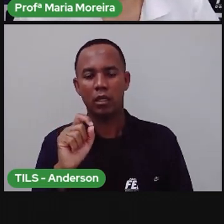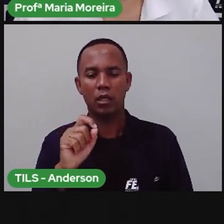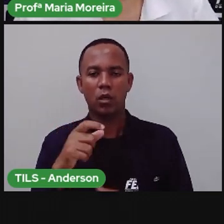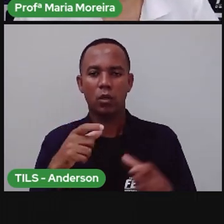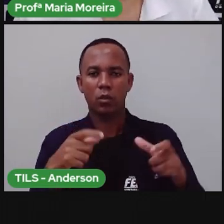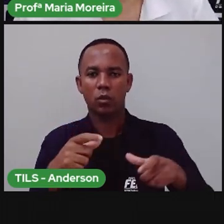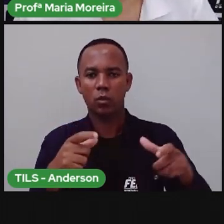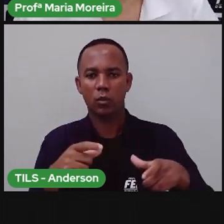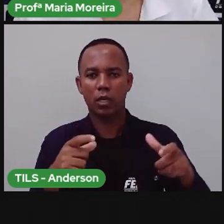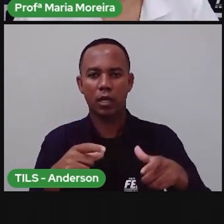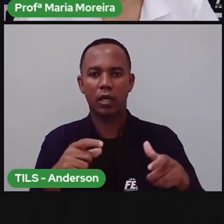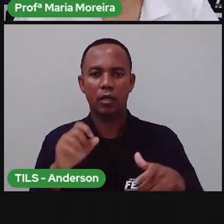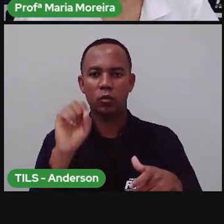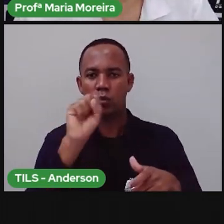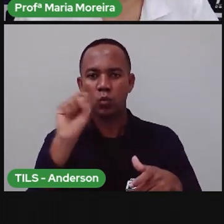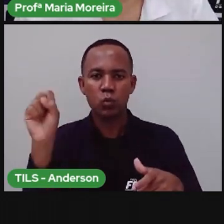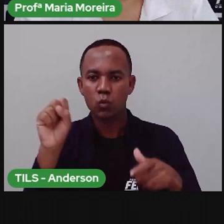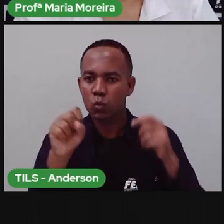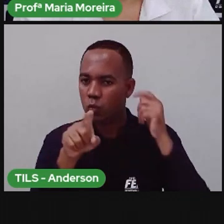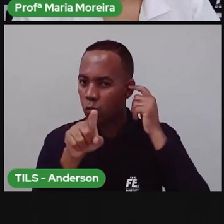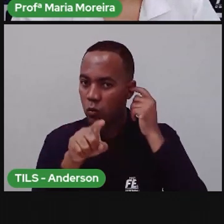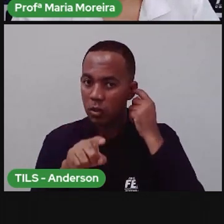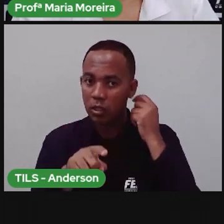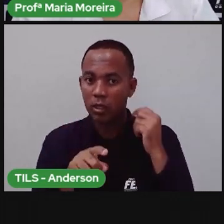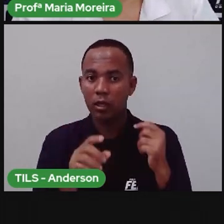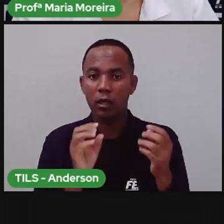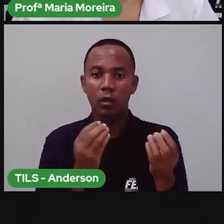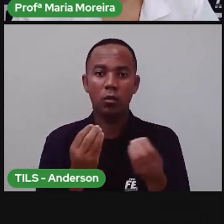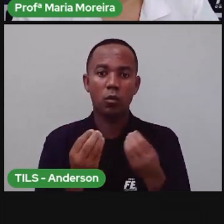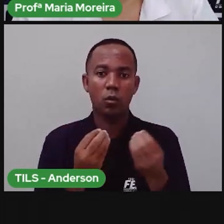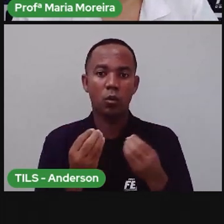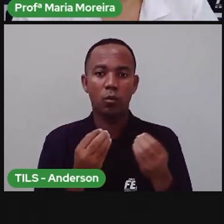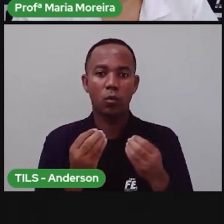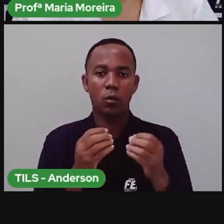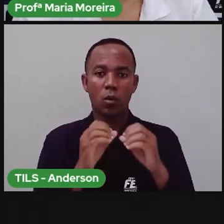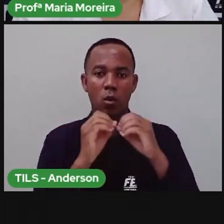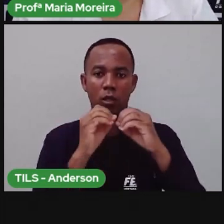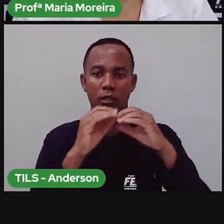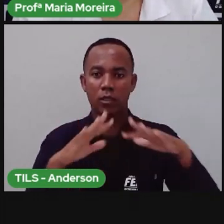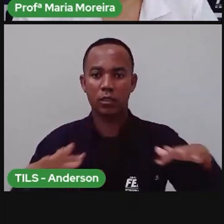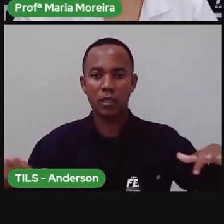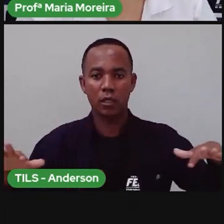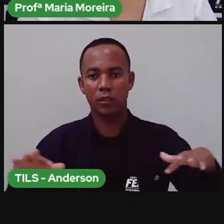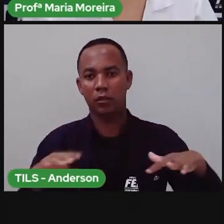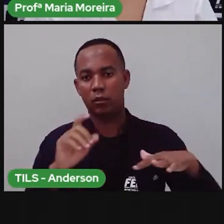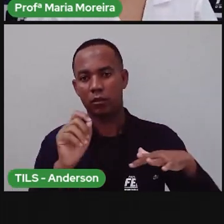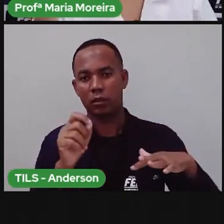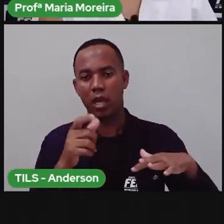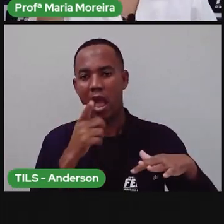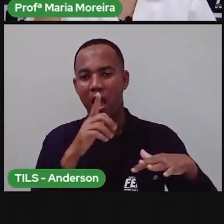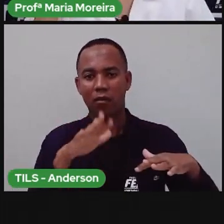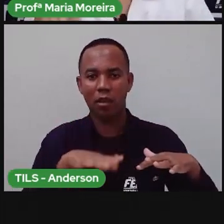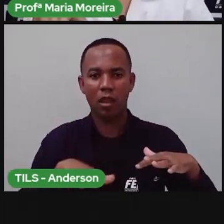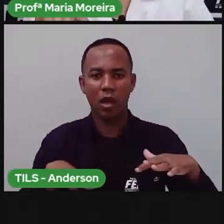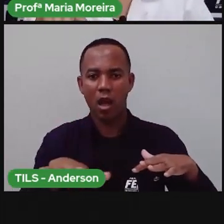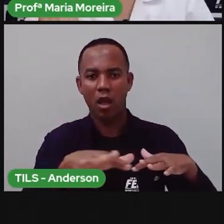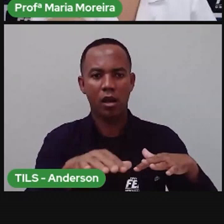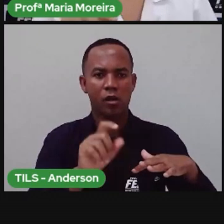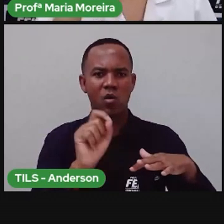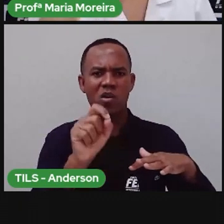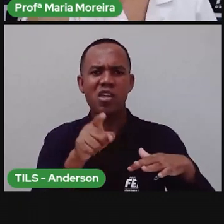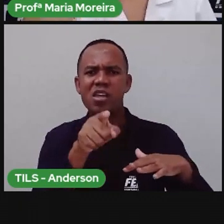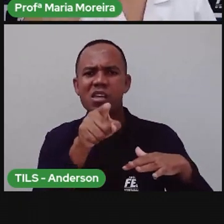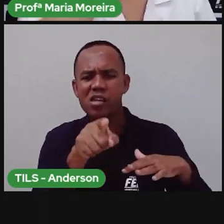sendo alimentado pelo sul, né? Dos oceanos Pacíficos, Índico e Atlântico. Então, esse oceano